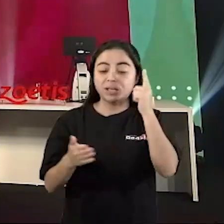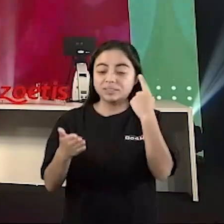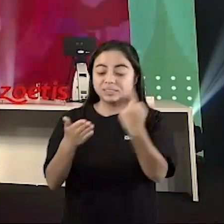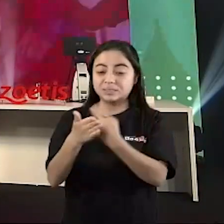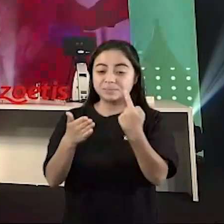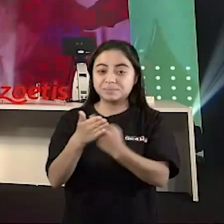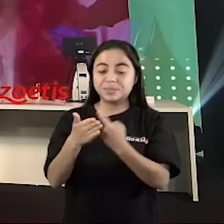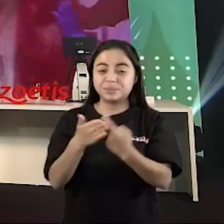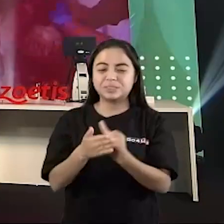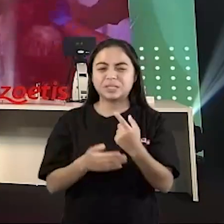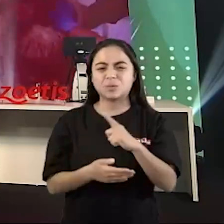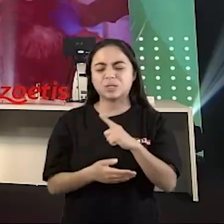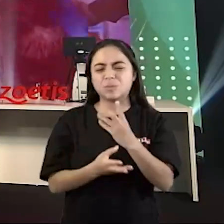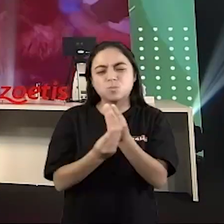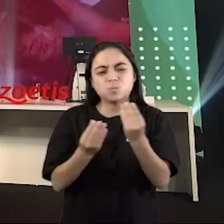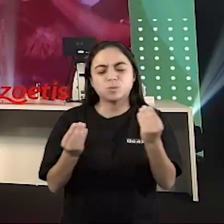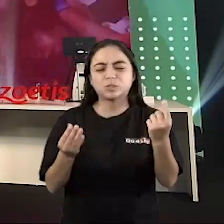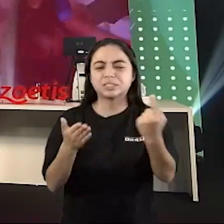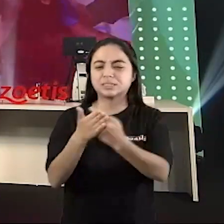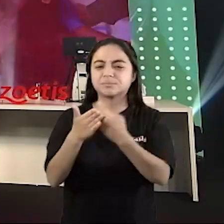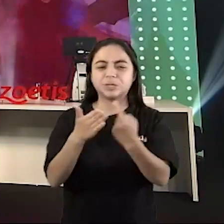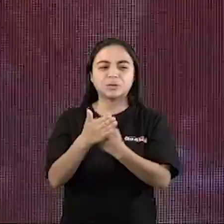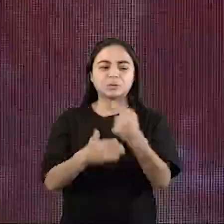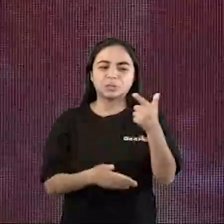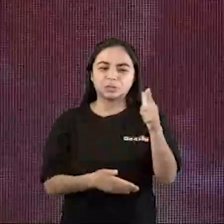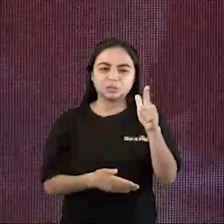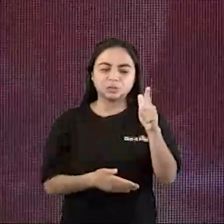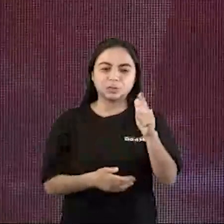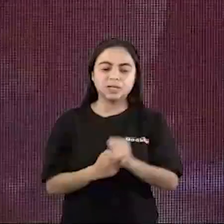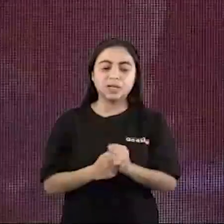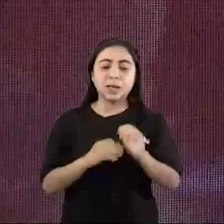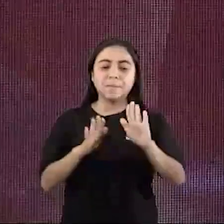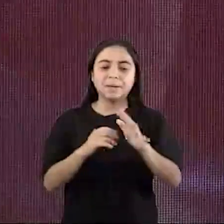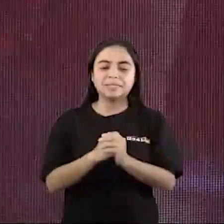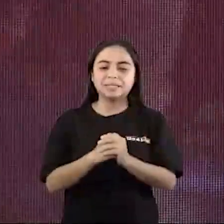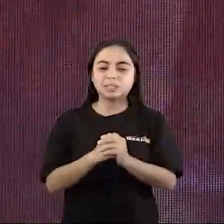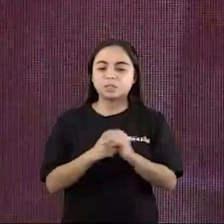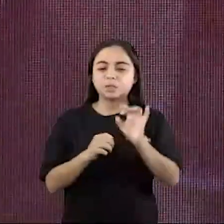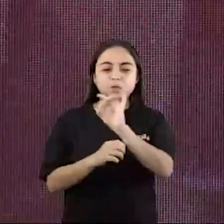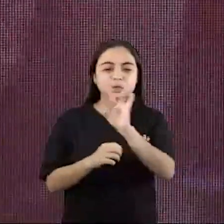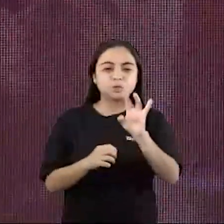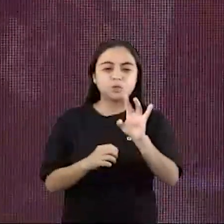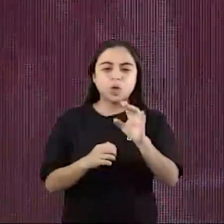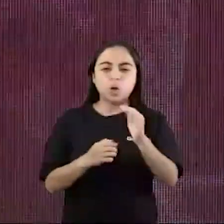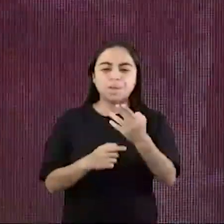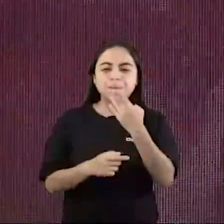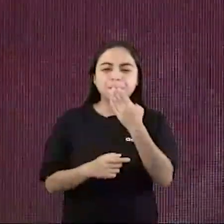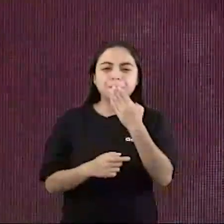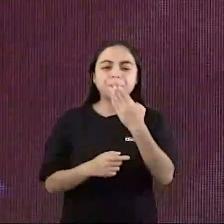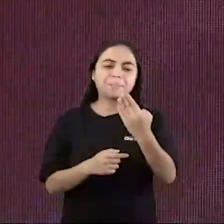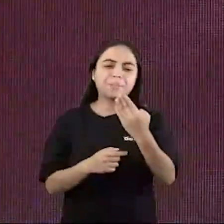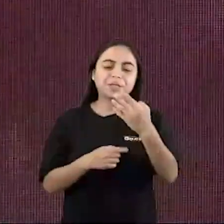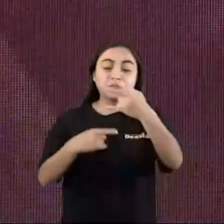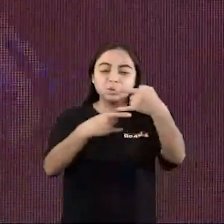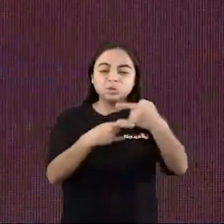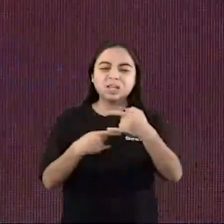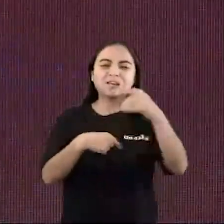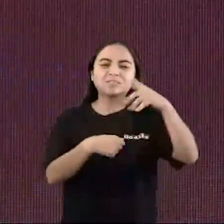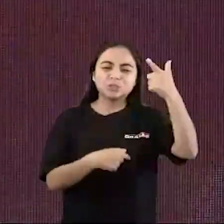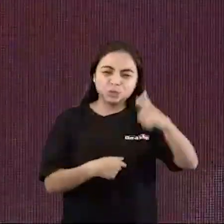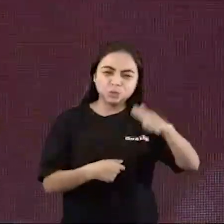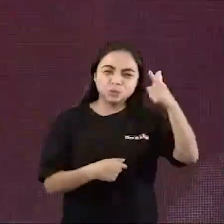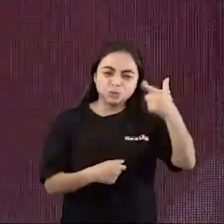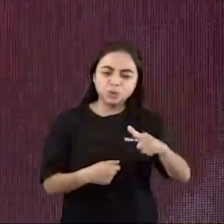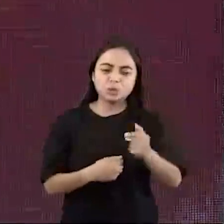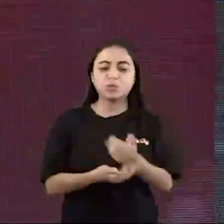verdade tem muitas que não são perguntas, é só pedindo o fim de semana inteiro com você, falando que você é maravilhosa, enfim, a